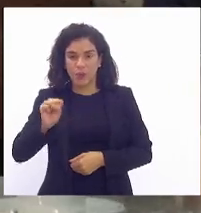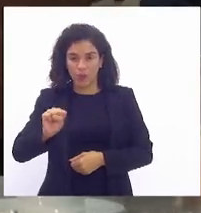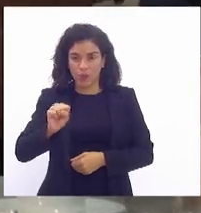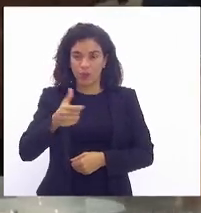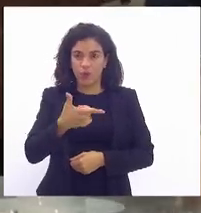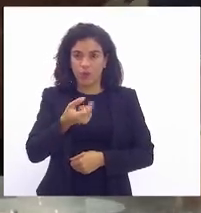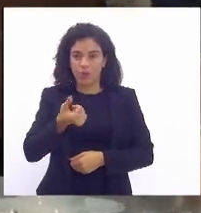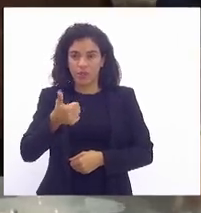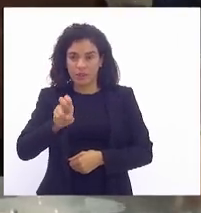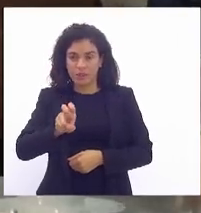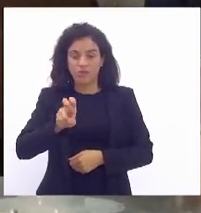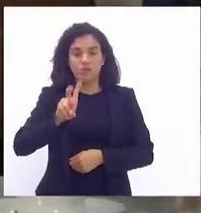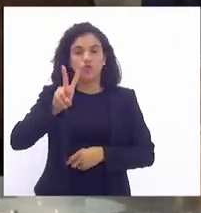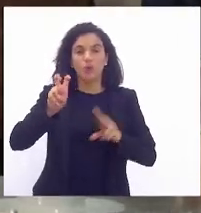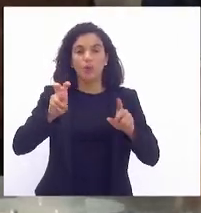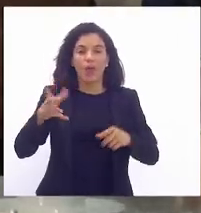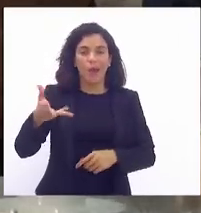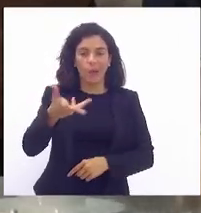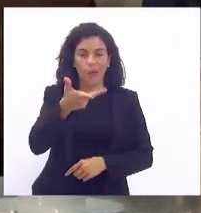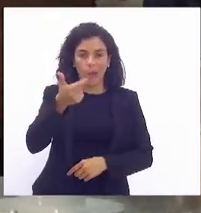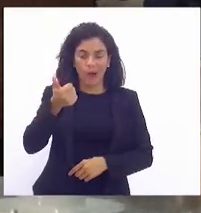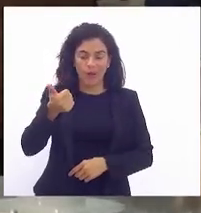dos padrões da qualidade do ar.